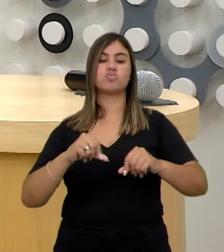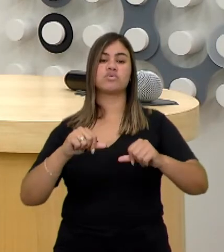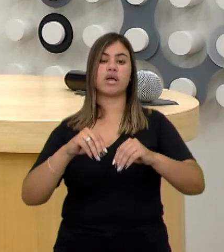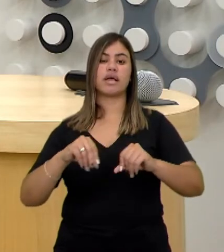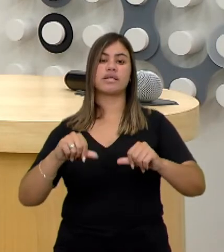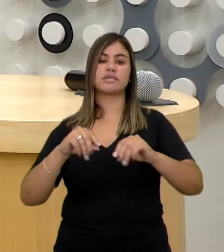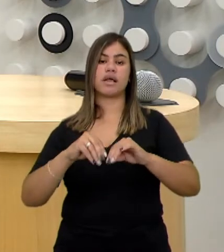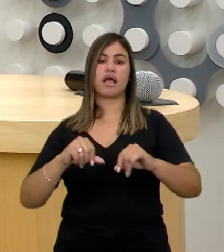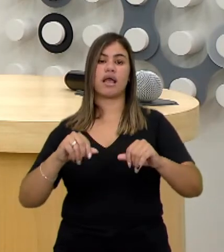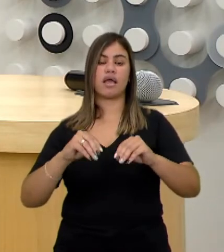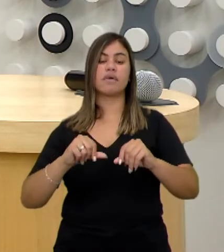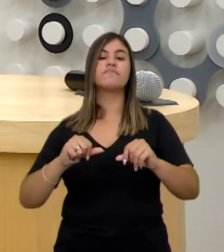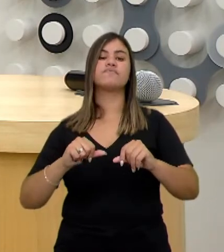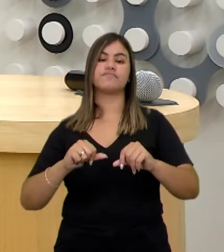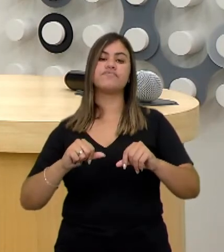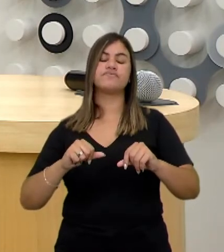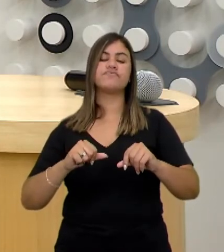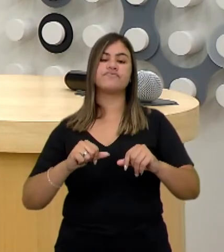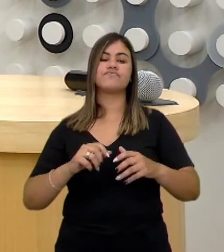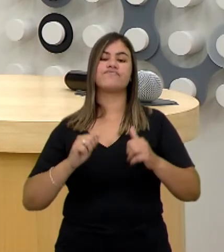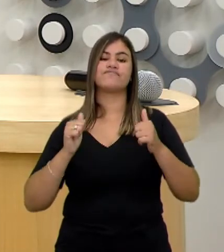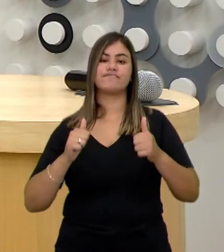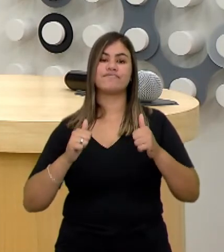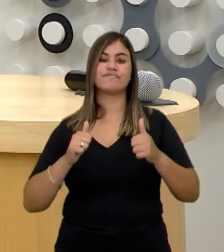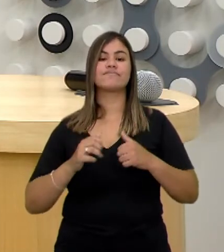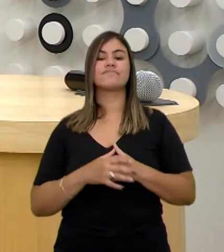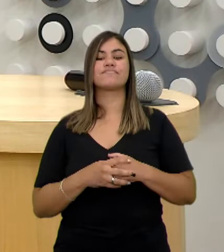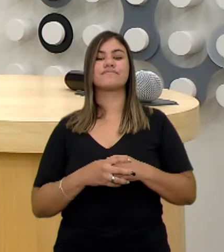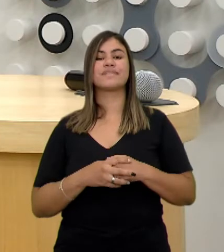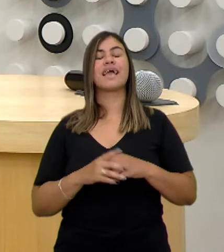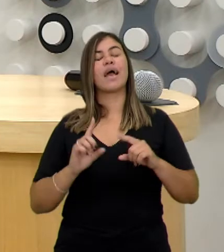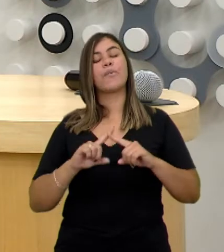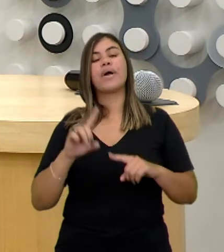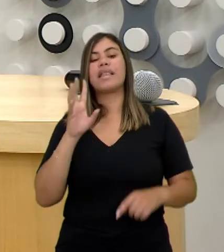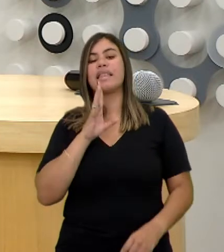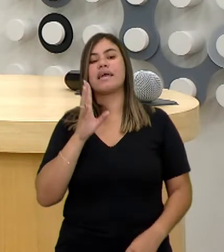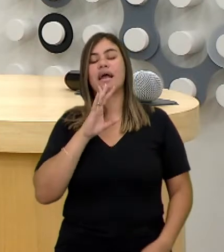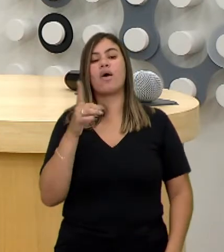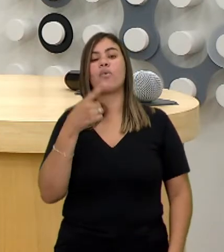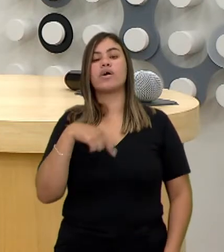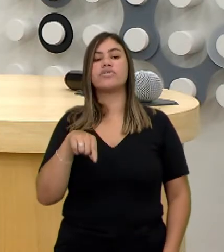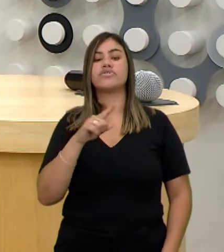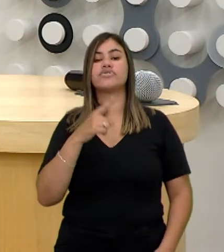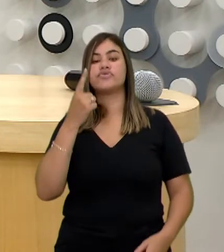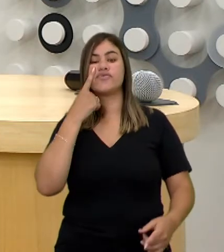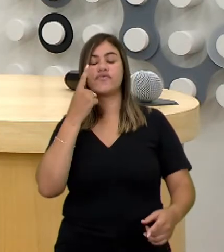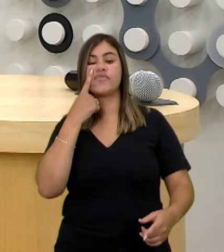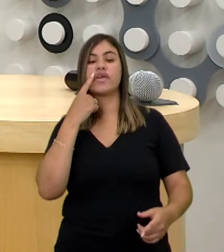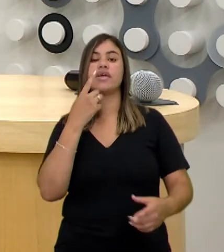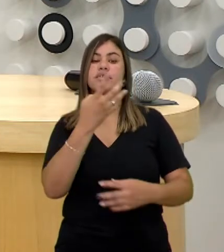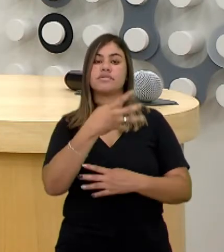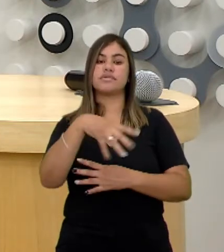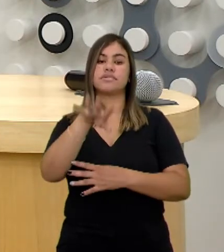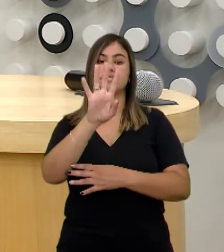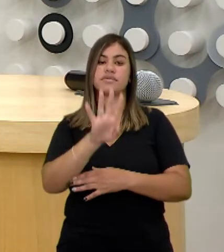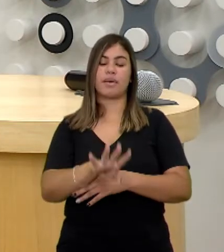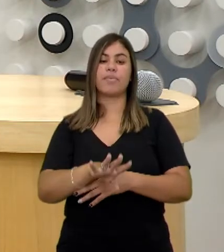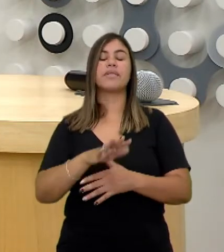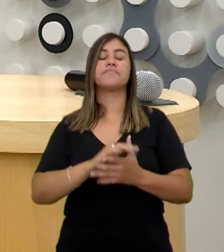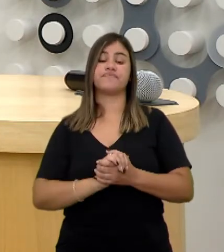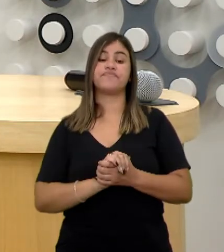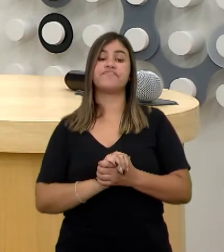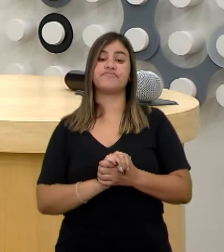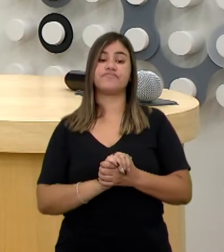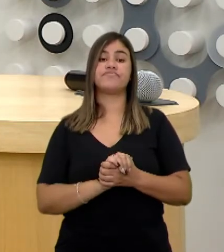a gente acaba estudando, tá certo? Mas é legal quando a gente vê, né, esses tipos de tabelas aí, né, e